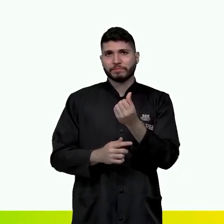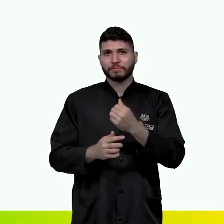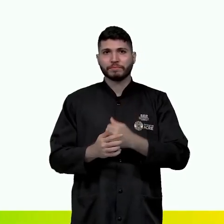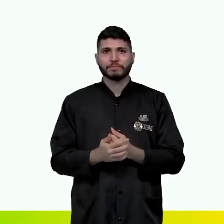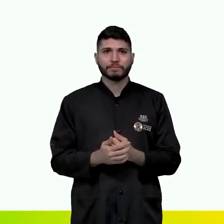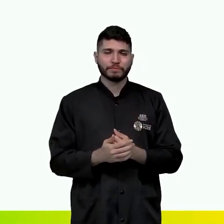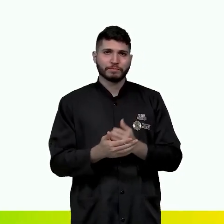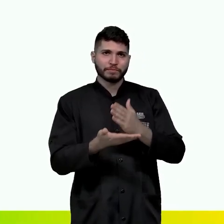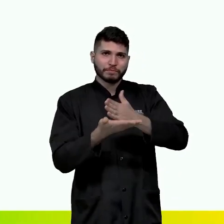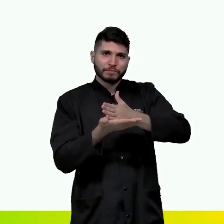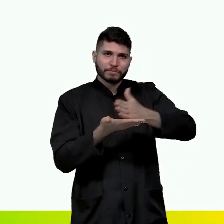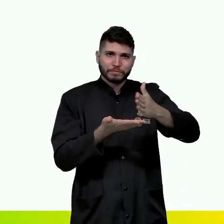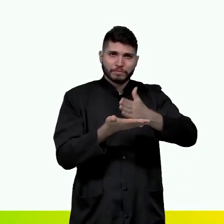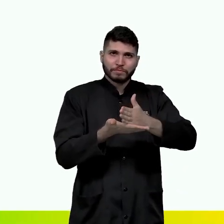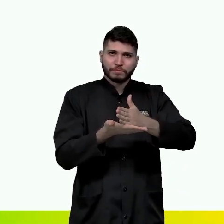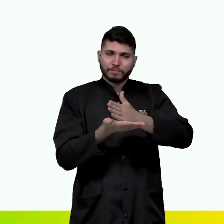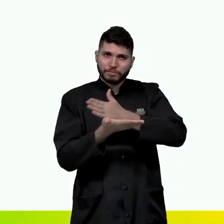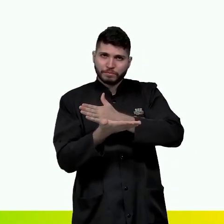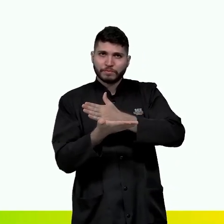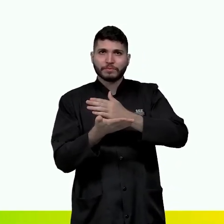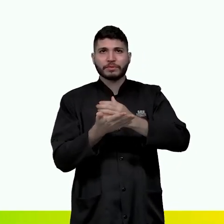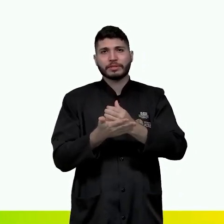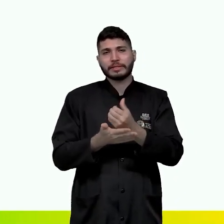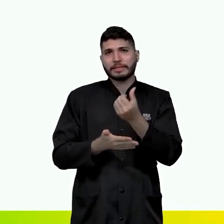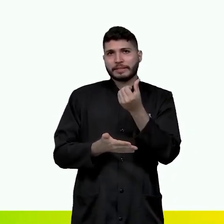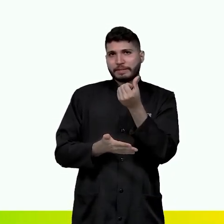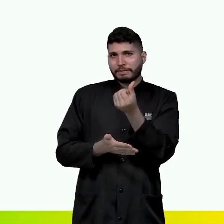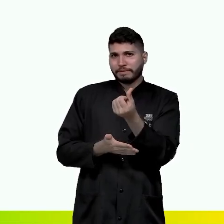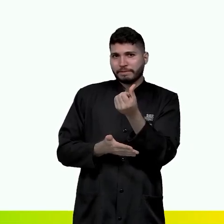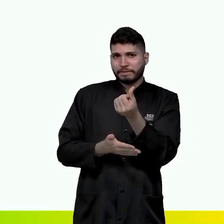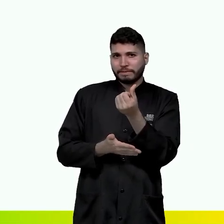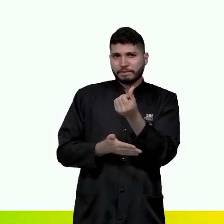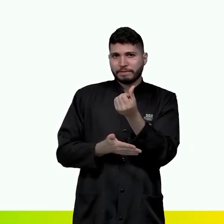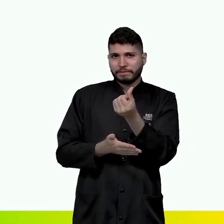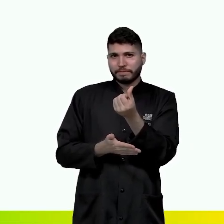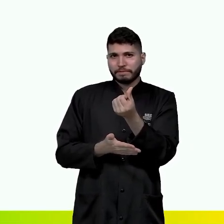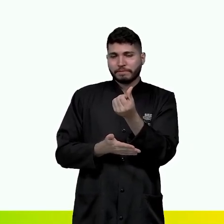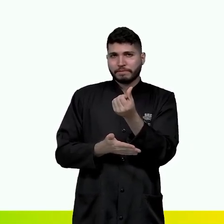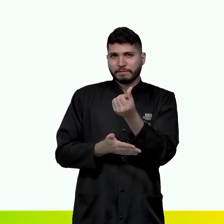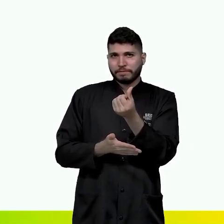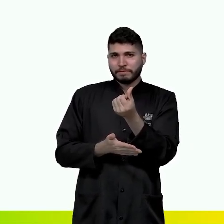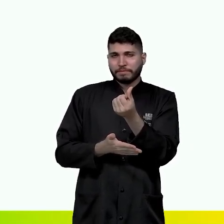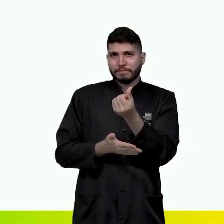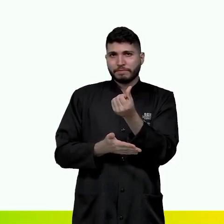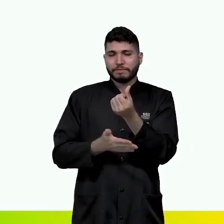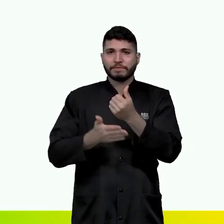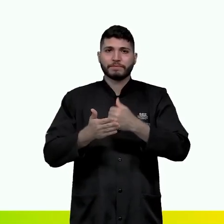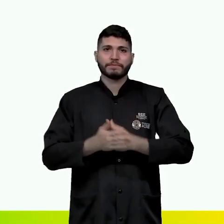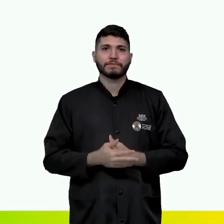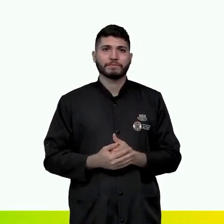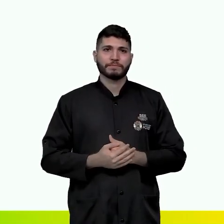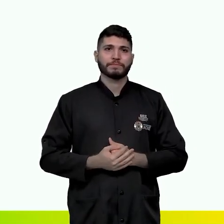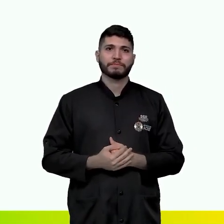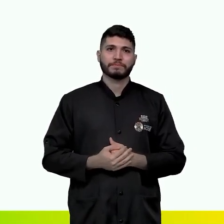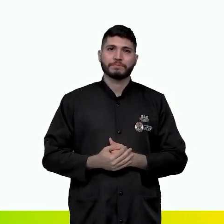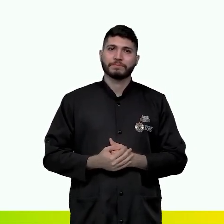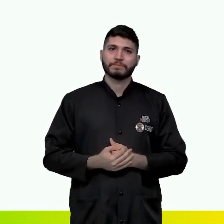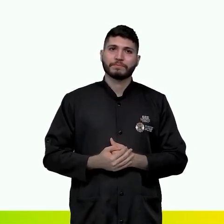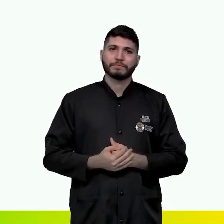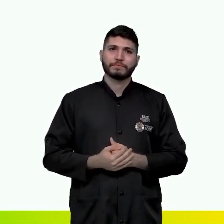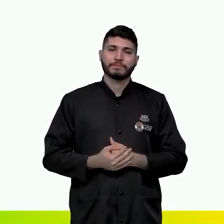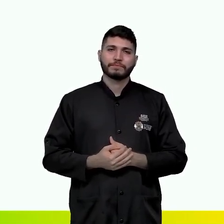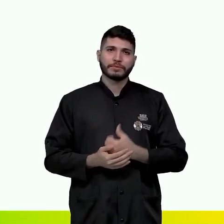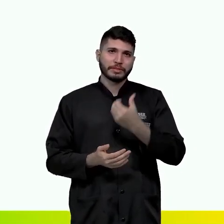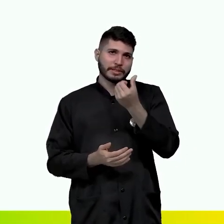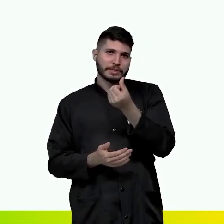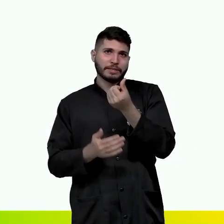repartido em 6 triângulos equiláteros. Então, quando você calcula a área de um triângulo equilátero, acho que você lembra a área de um